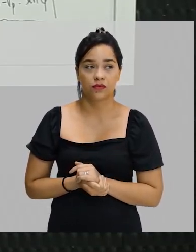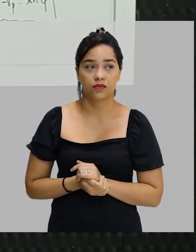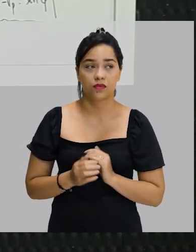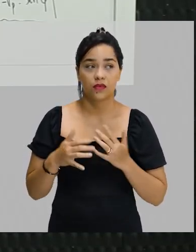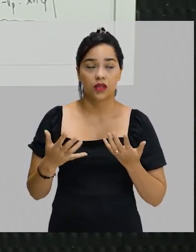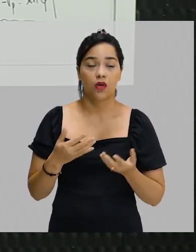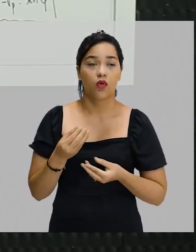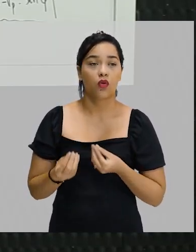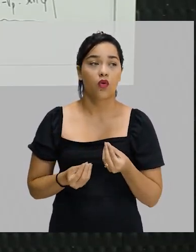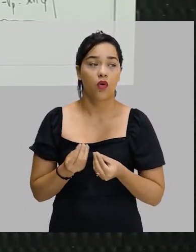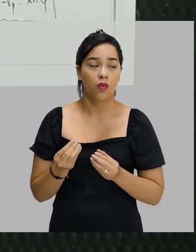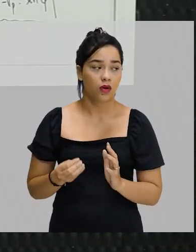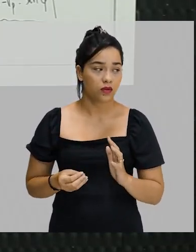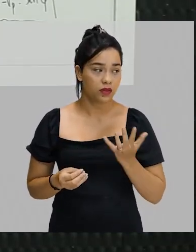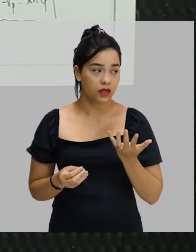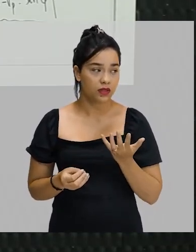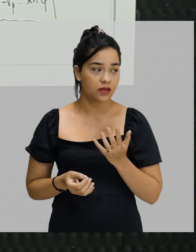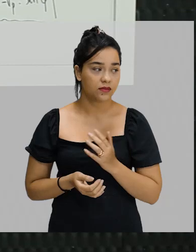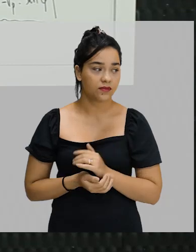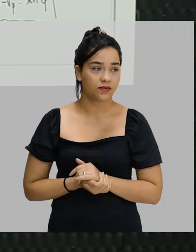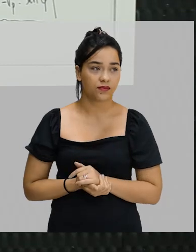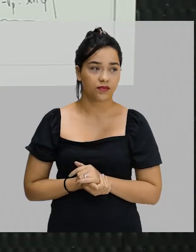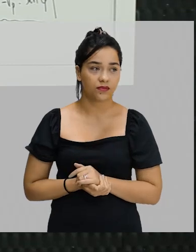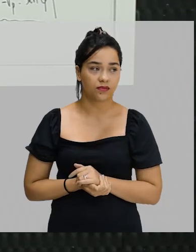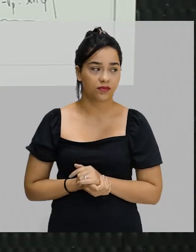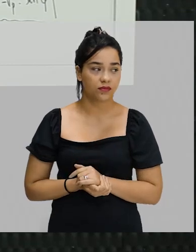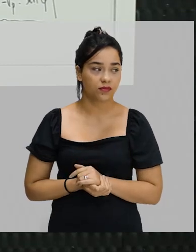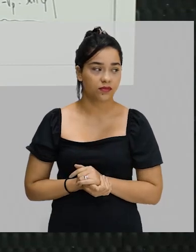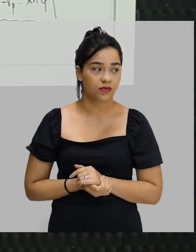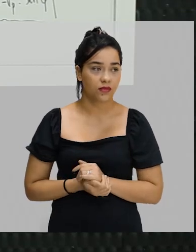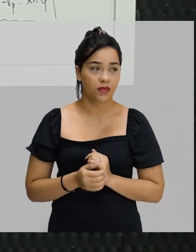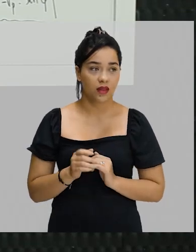Então vai ficar o seguinte, ó. V